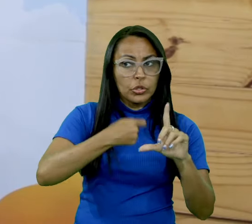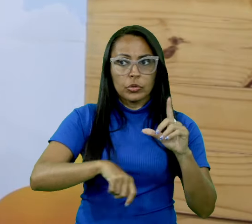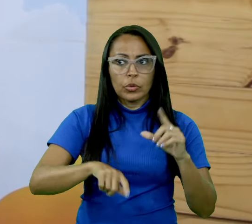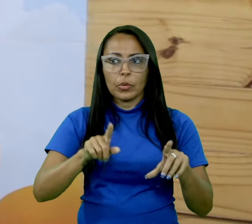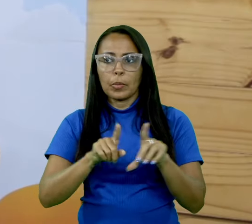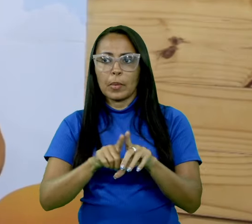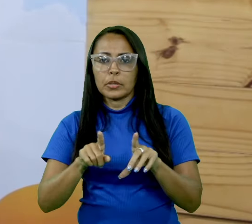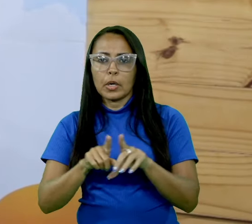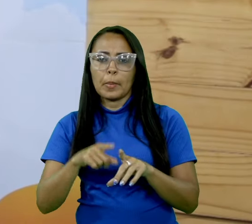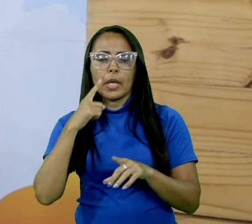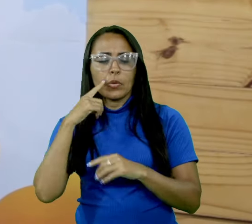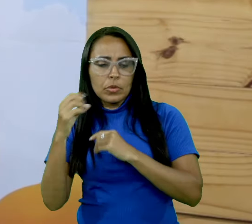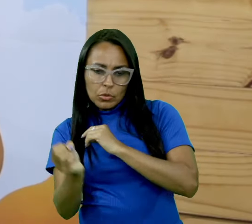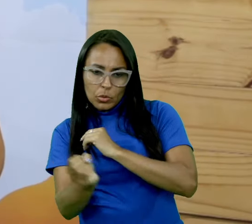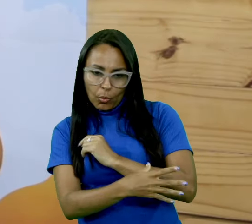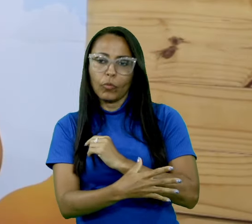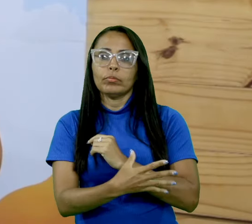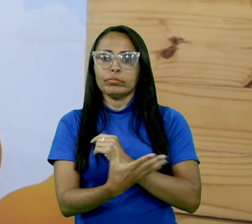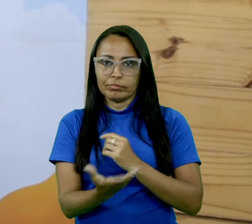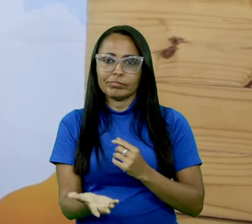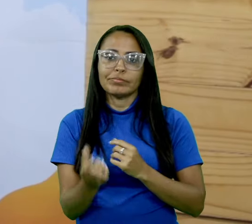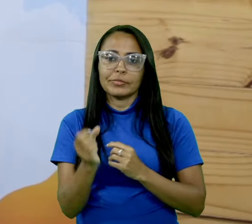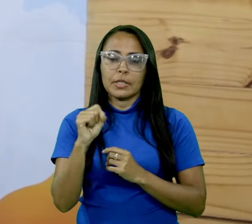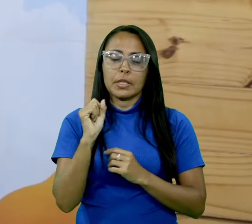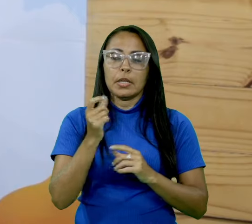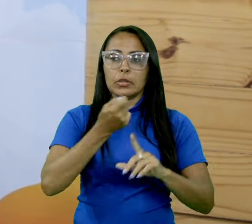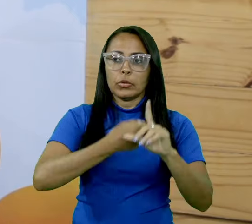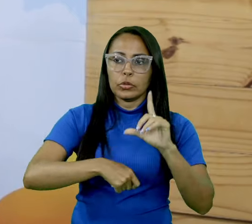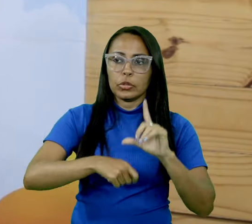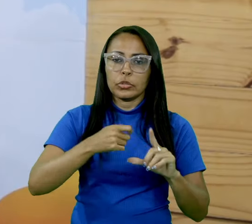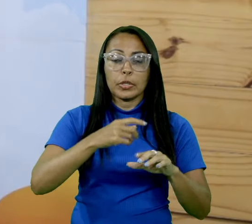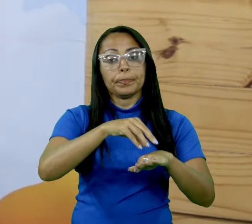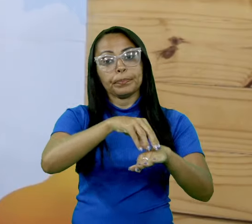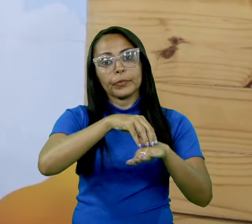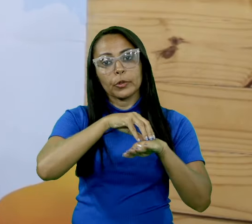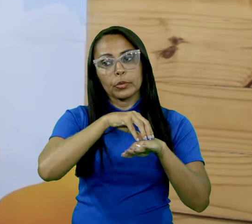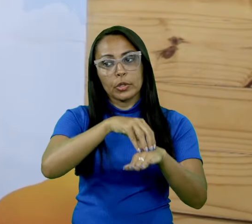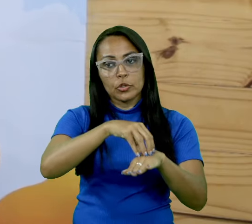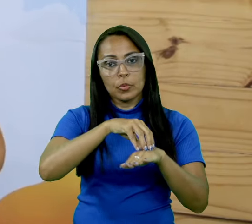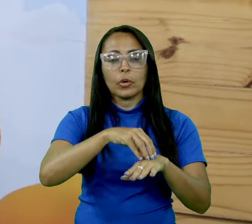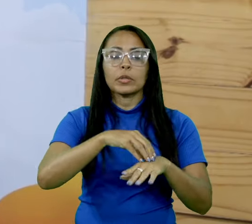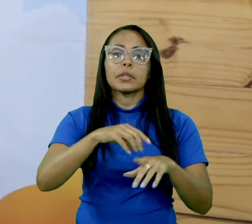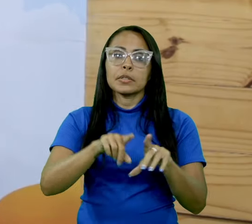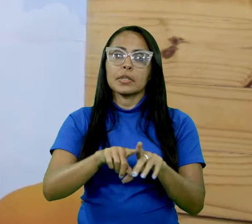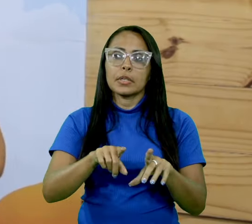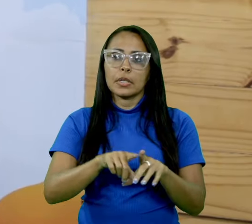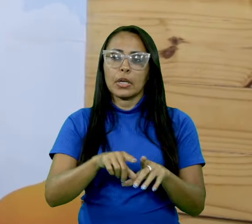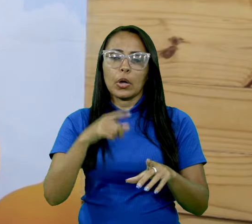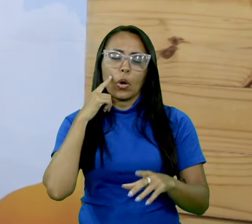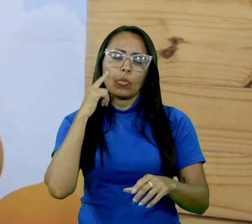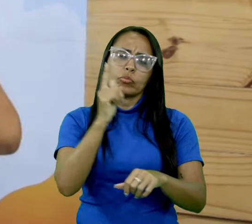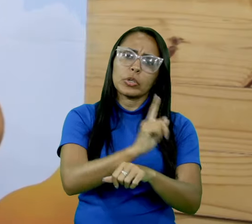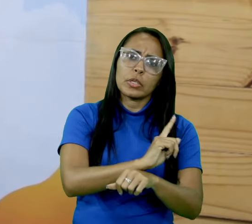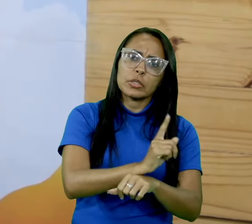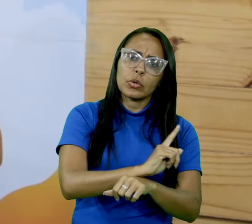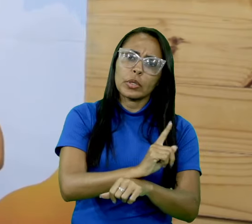caráter inovador para algumas atividades da logística. No transporte, a parte de roteirização, gerenciamento de